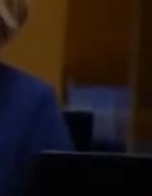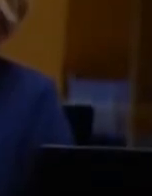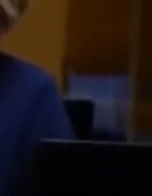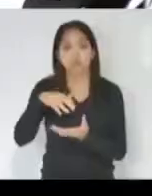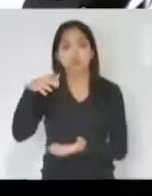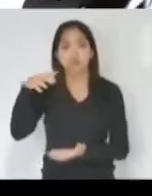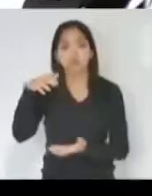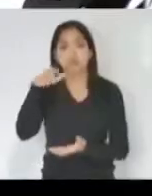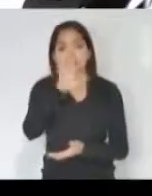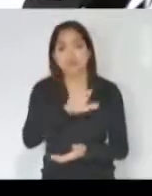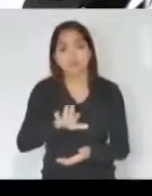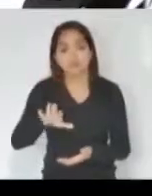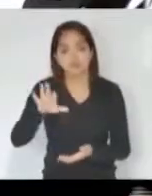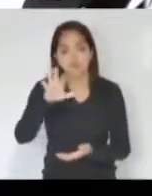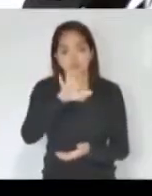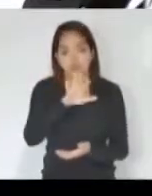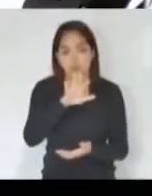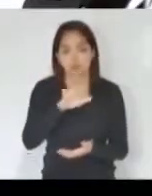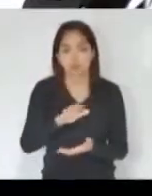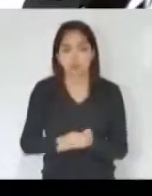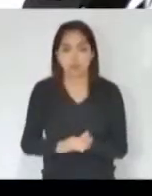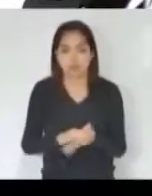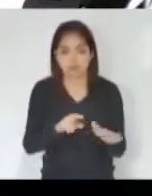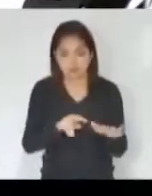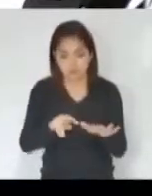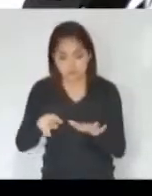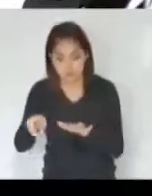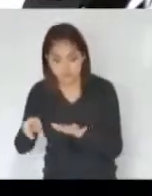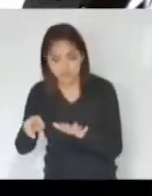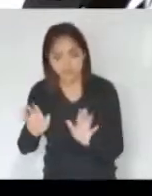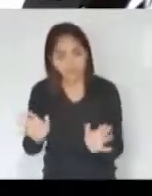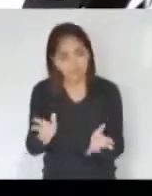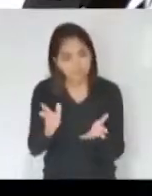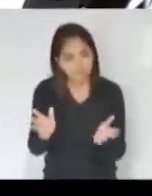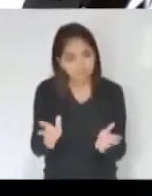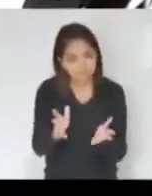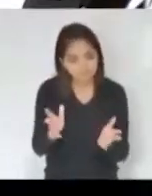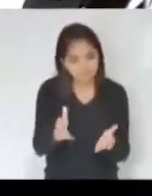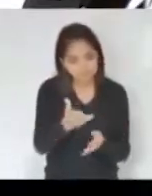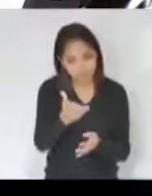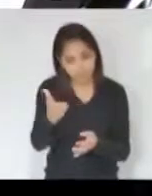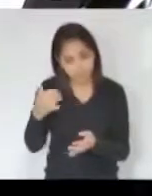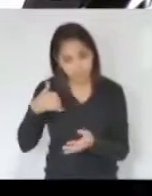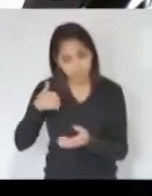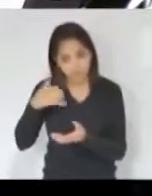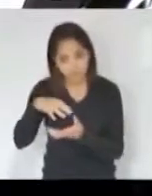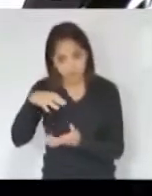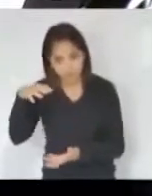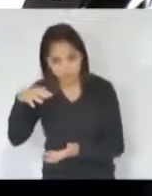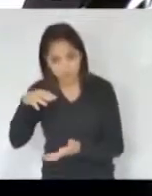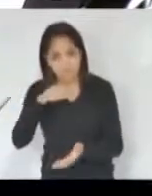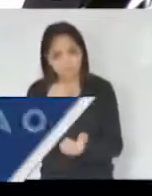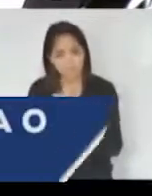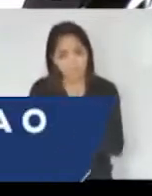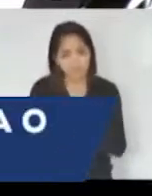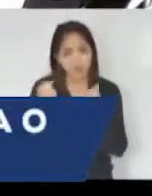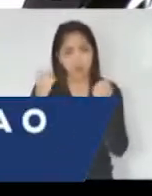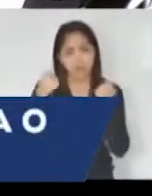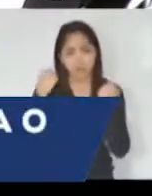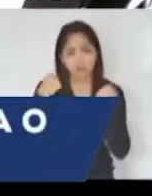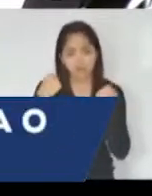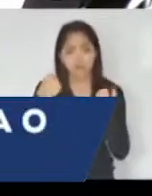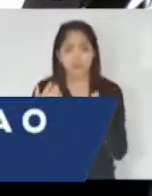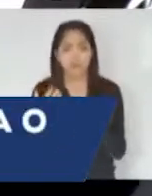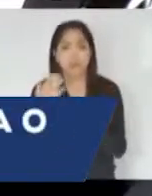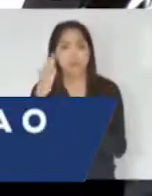estadual sérgio mota do prb e foi transformada em lei pela assembléia legislativa o principal objetivo é